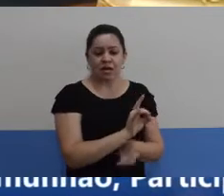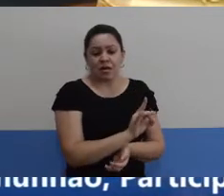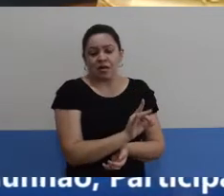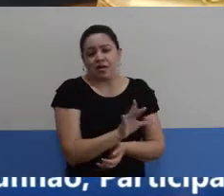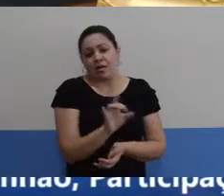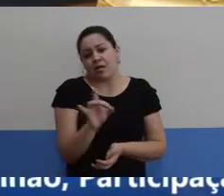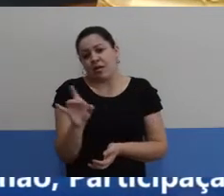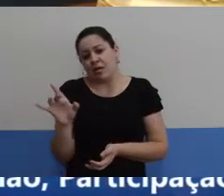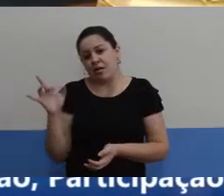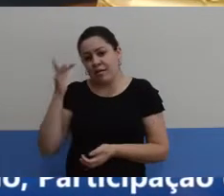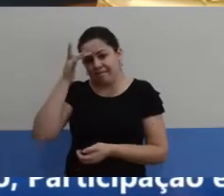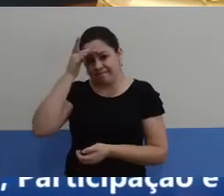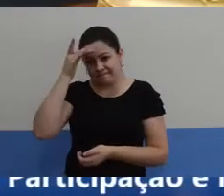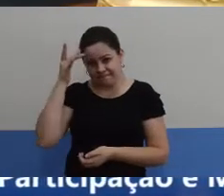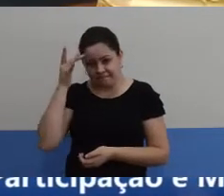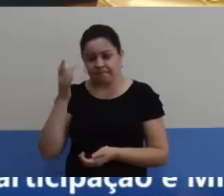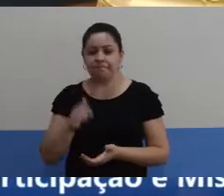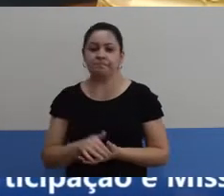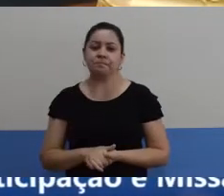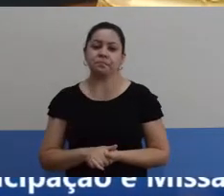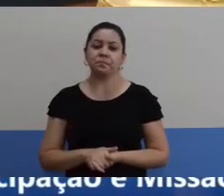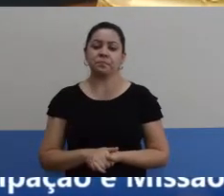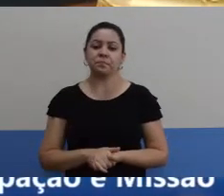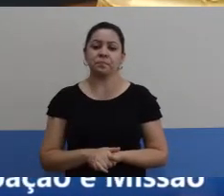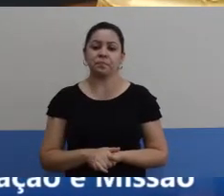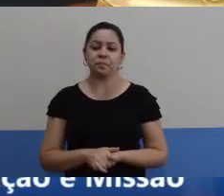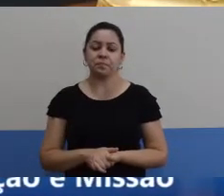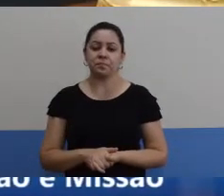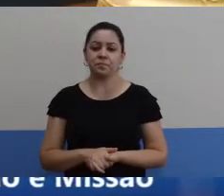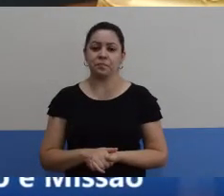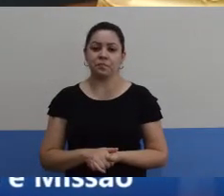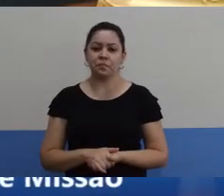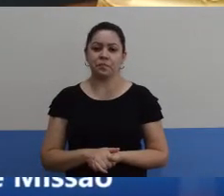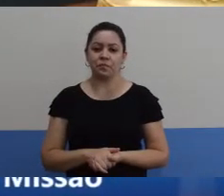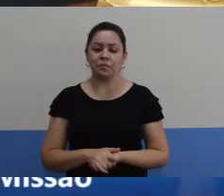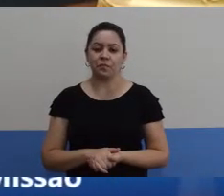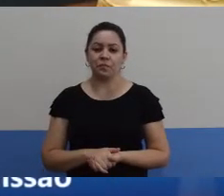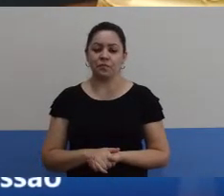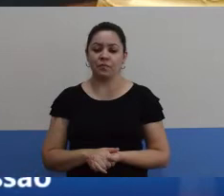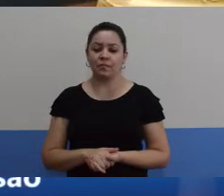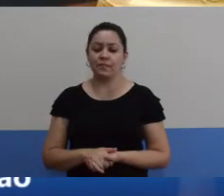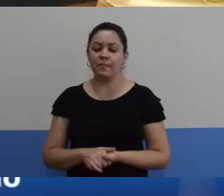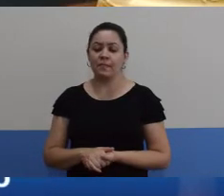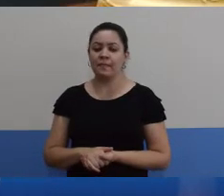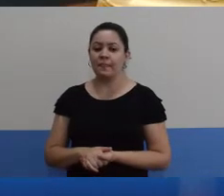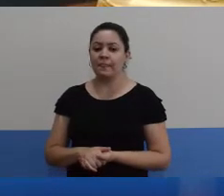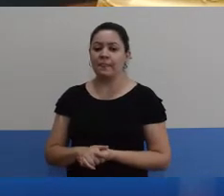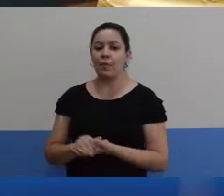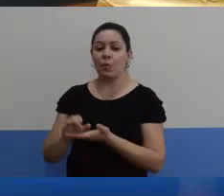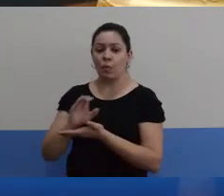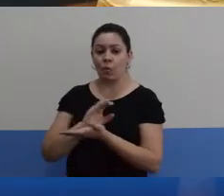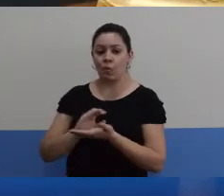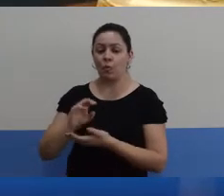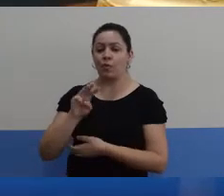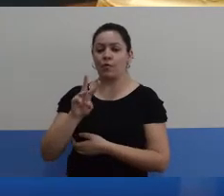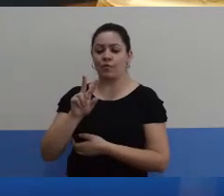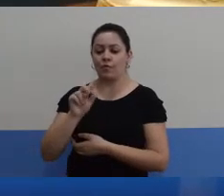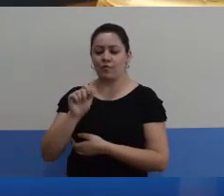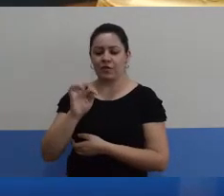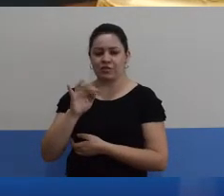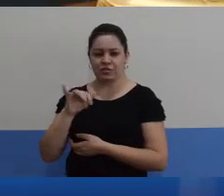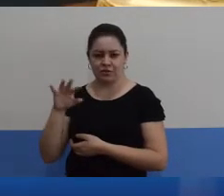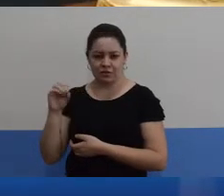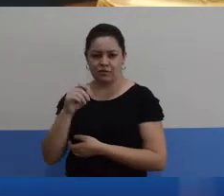de seus membros. Um dos frutos do Concílio Vaticano II foi a instituição